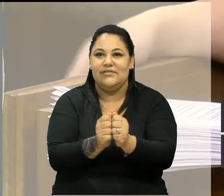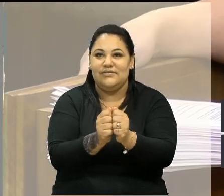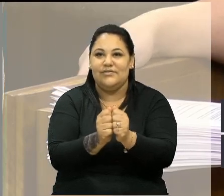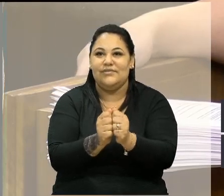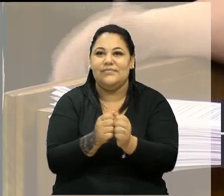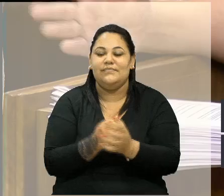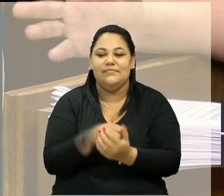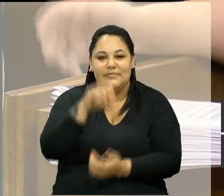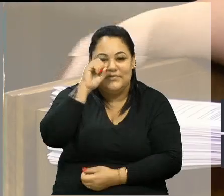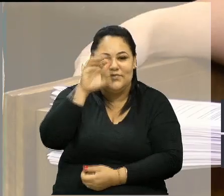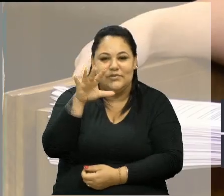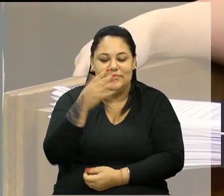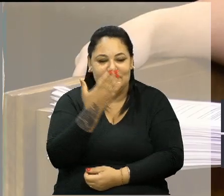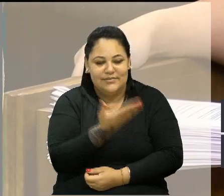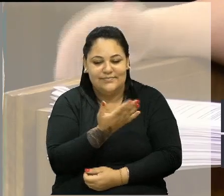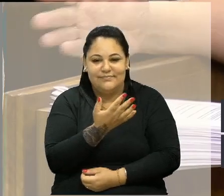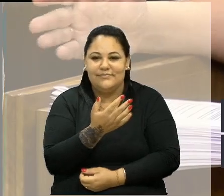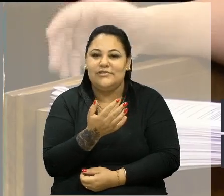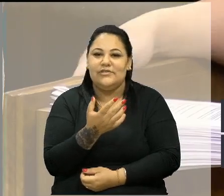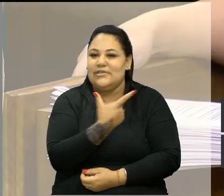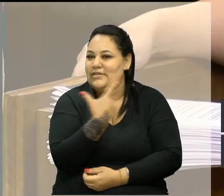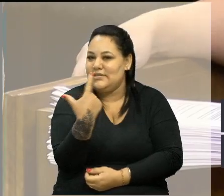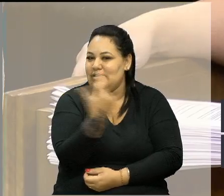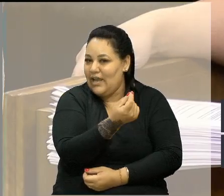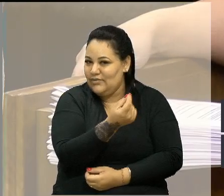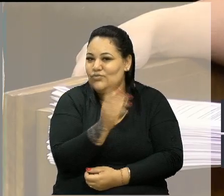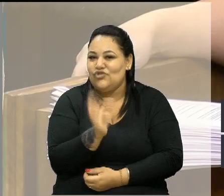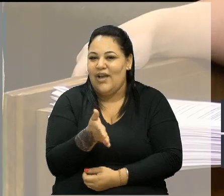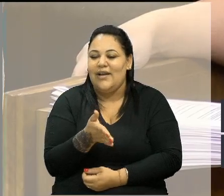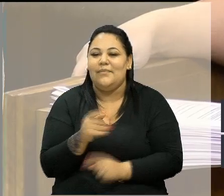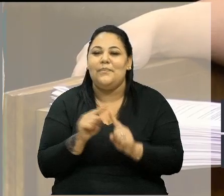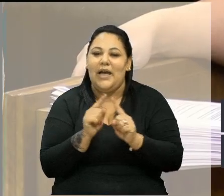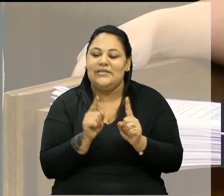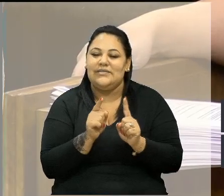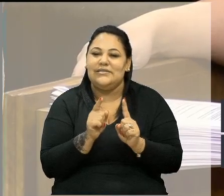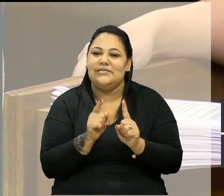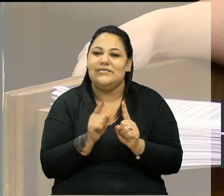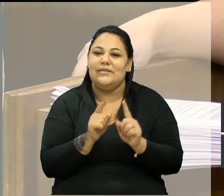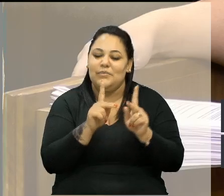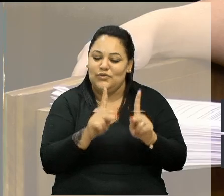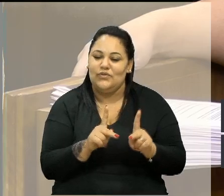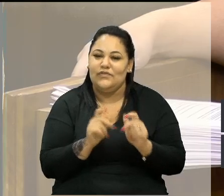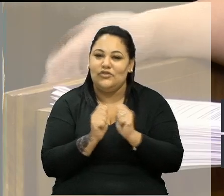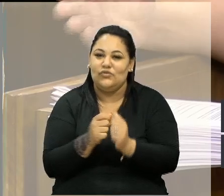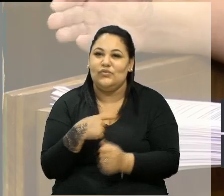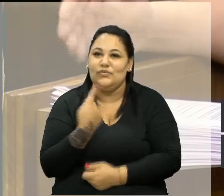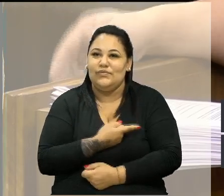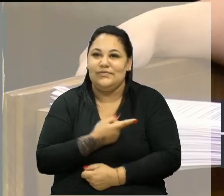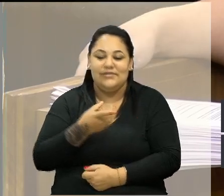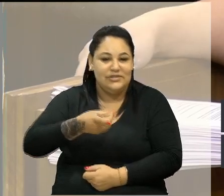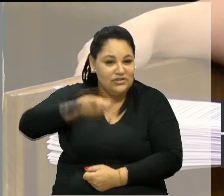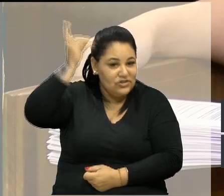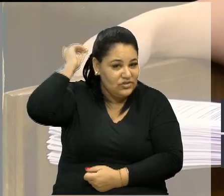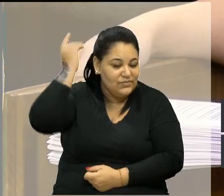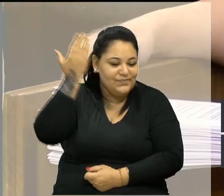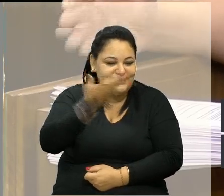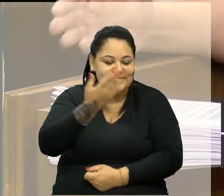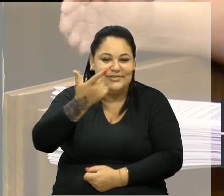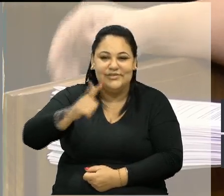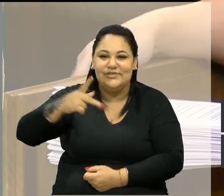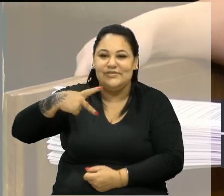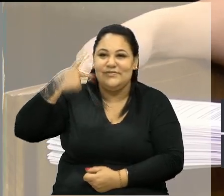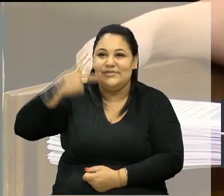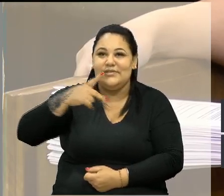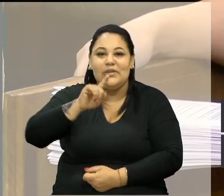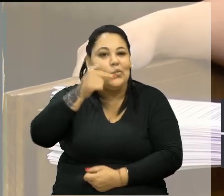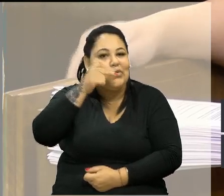vereador Fiuza, que não está presente, mas também uma pessoa que estará junto conosco, e o vereador Lucas Dil, que é o outro vereador que também não